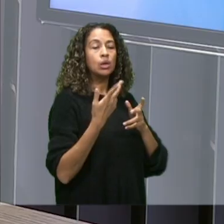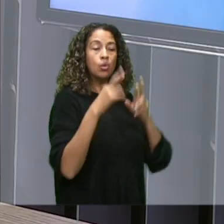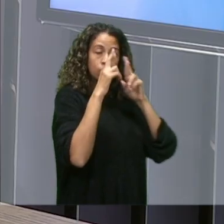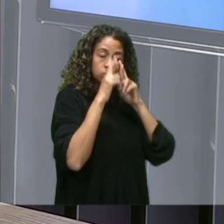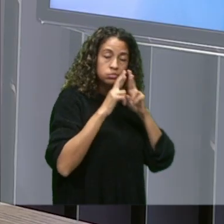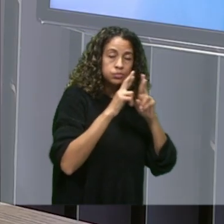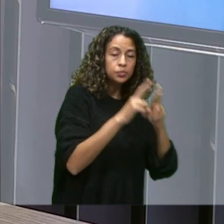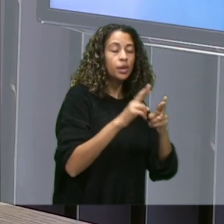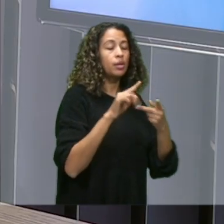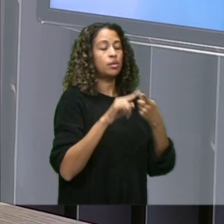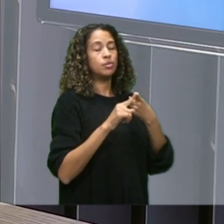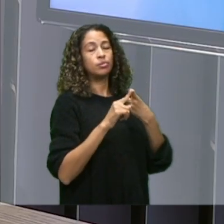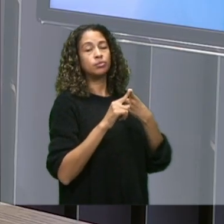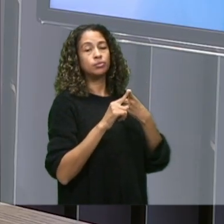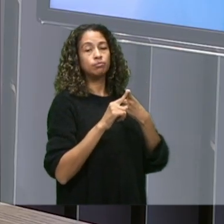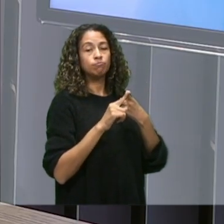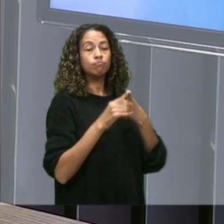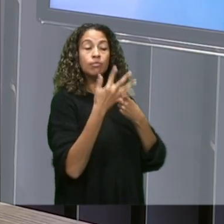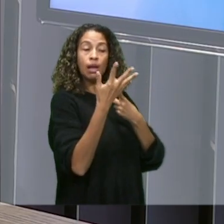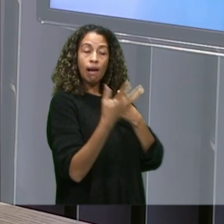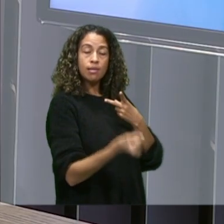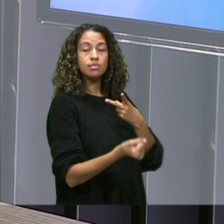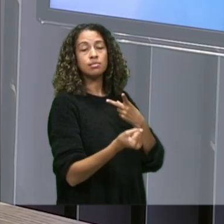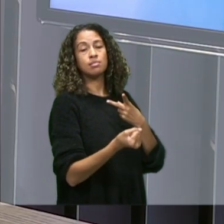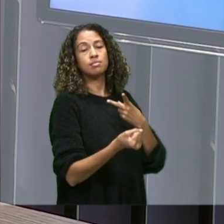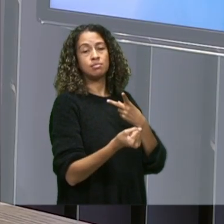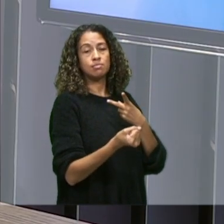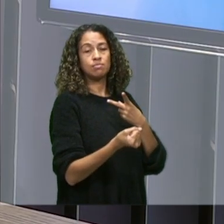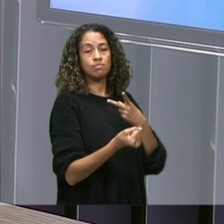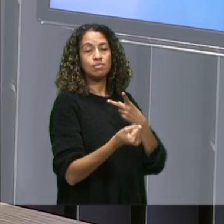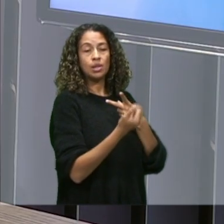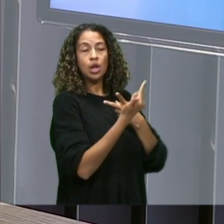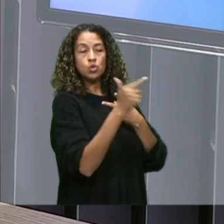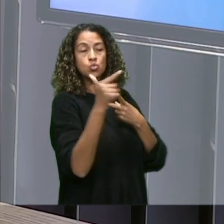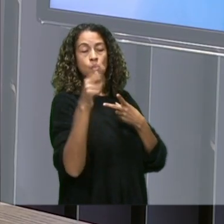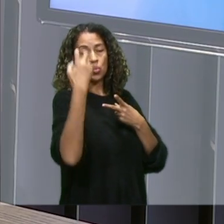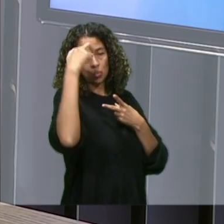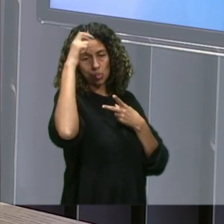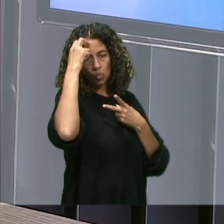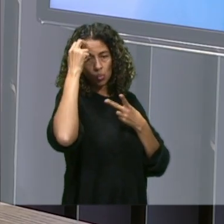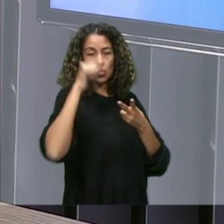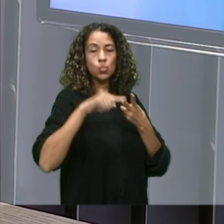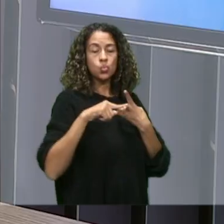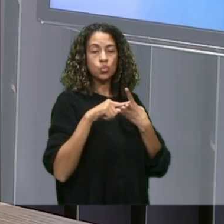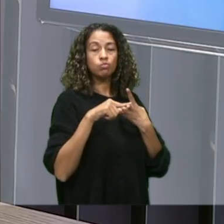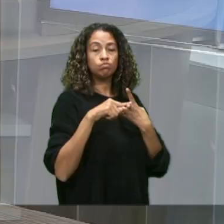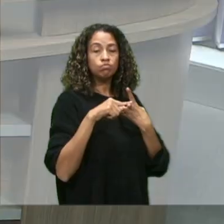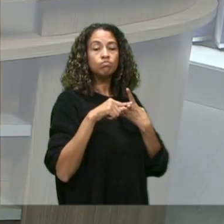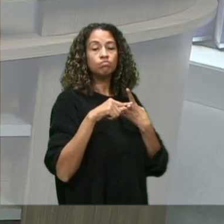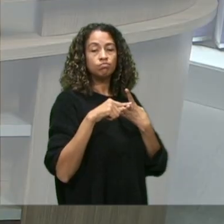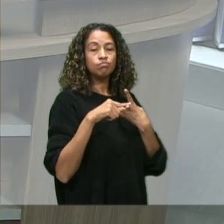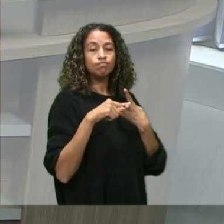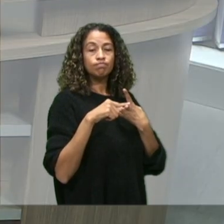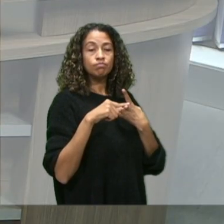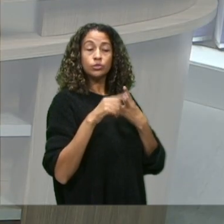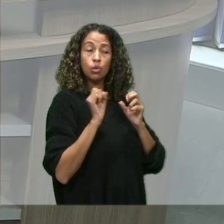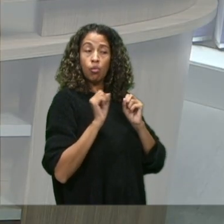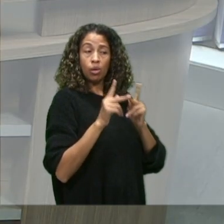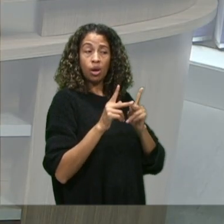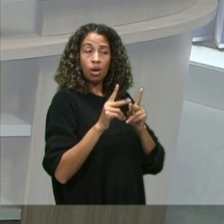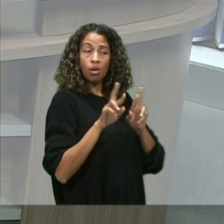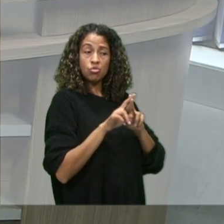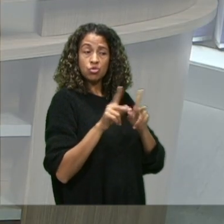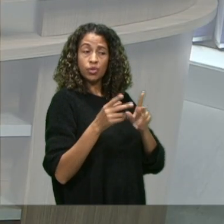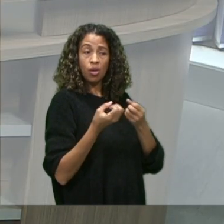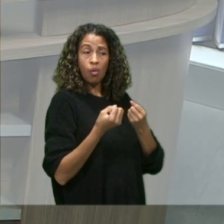de você aceitar as outras culturas e tal, e está tudo bem, ela é diferente,